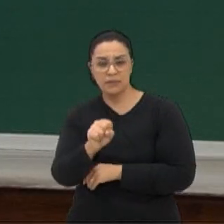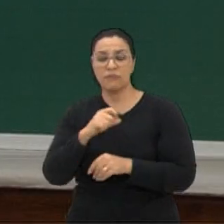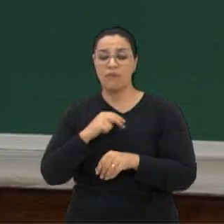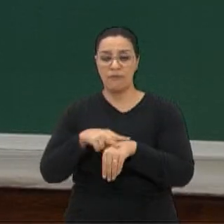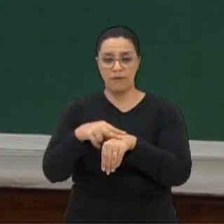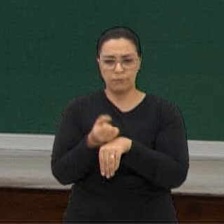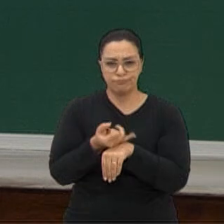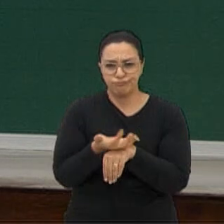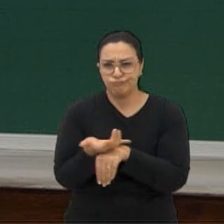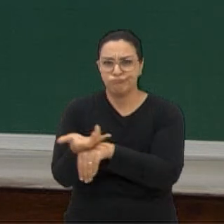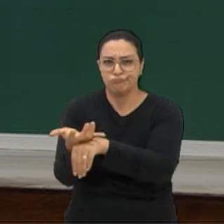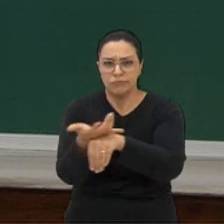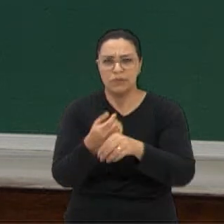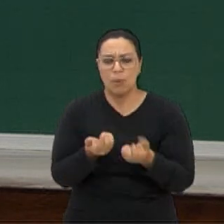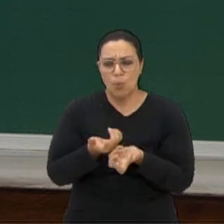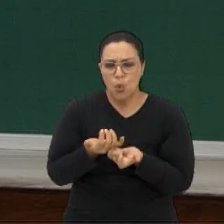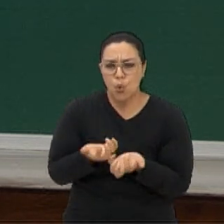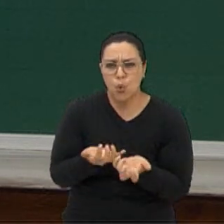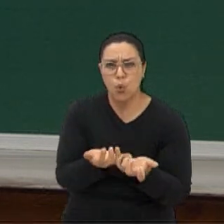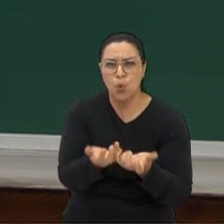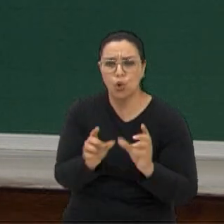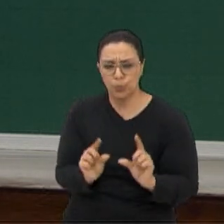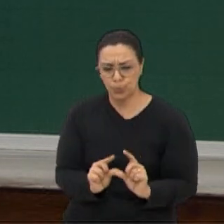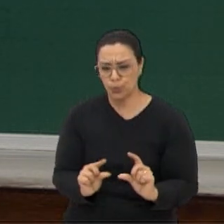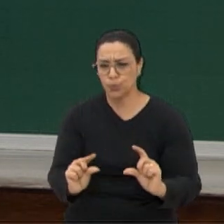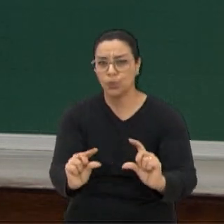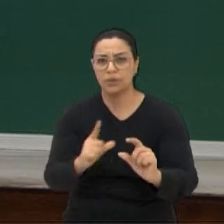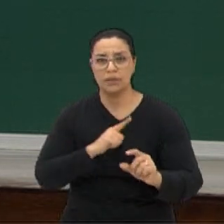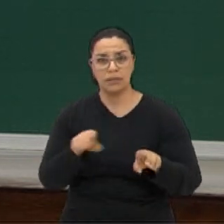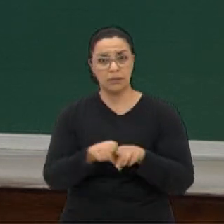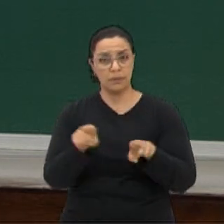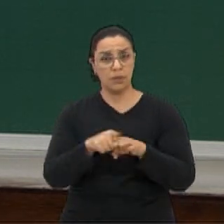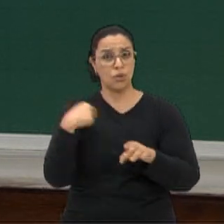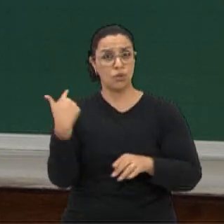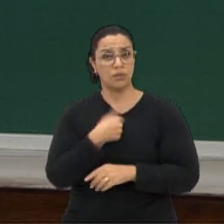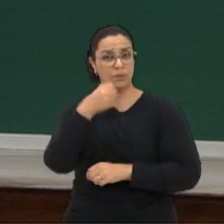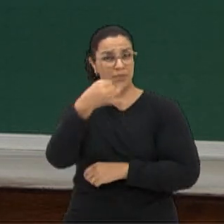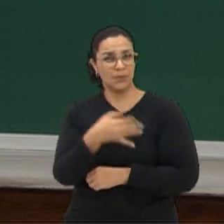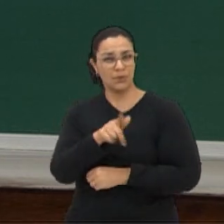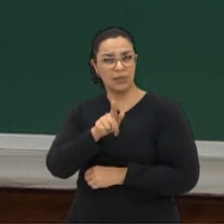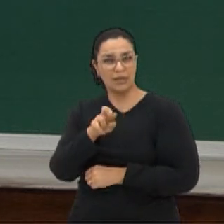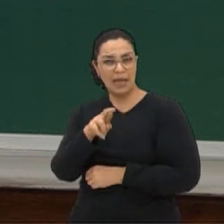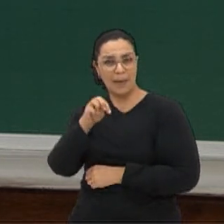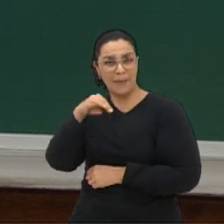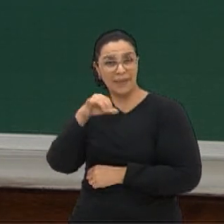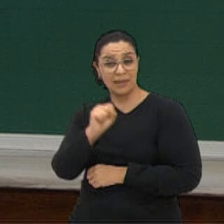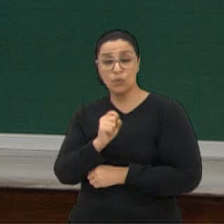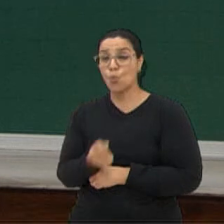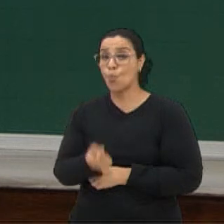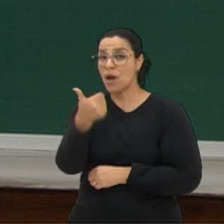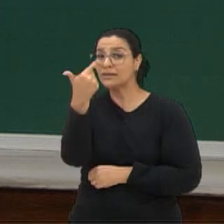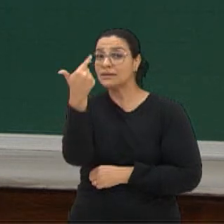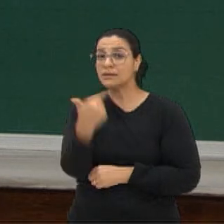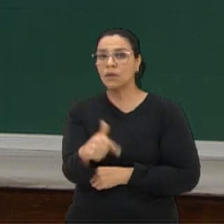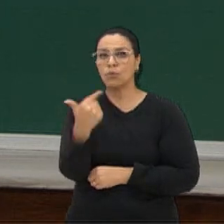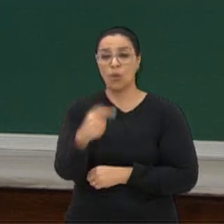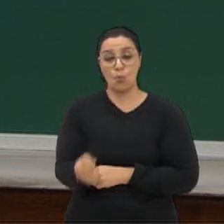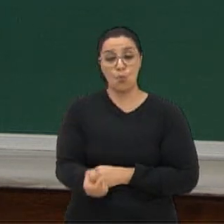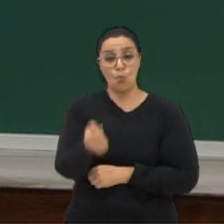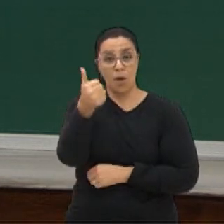de campos, uma vegetação rasteira de pequeno porte, logo sendo gramíneas. E quase não possuem